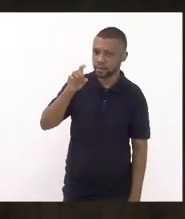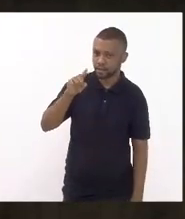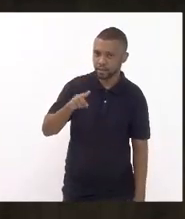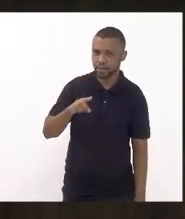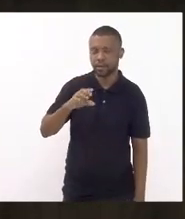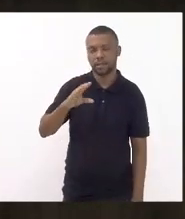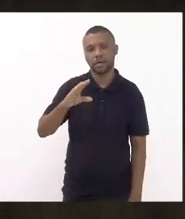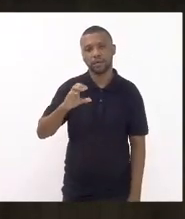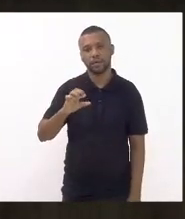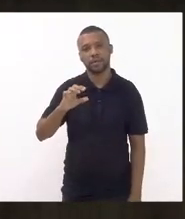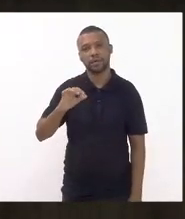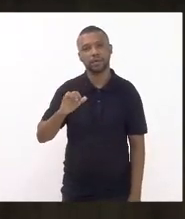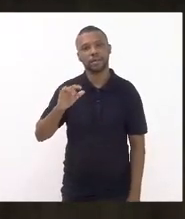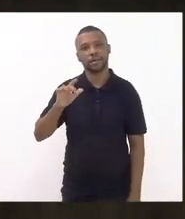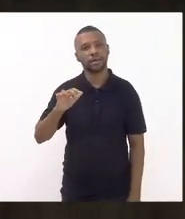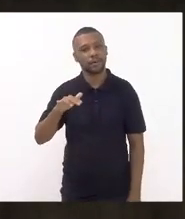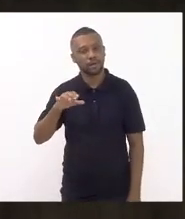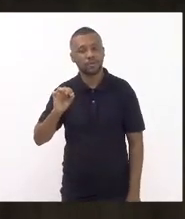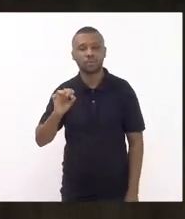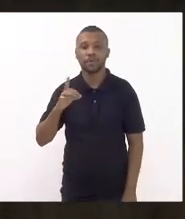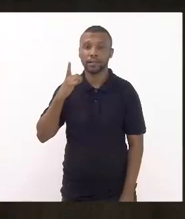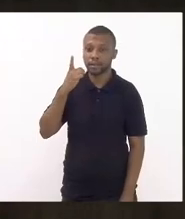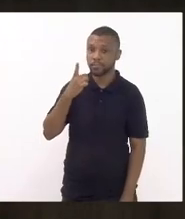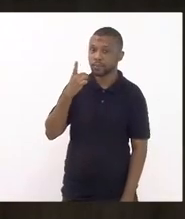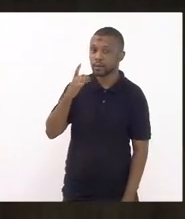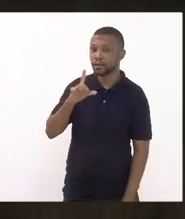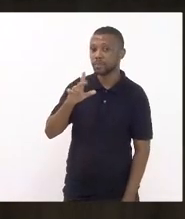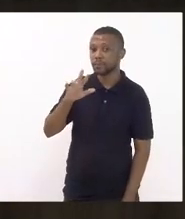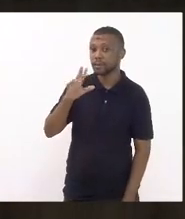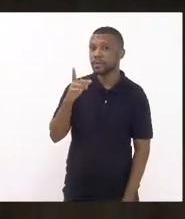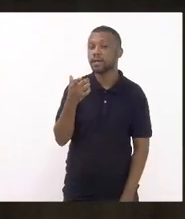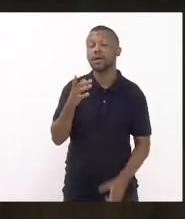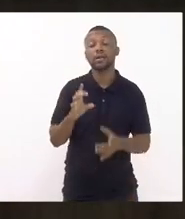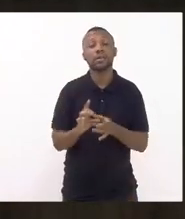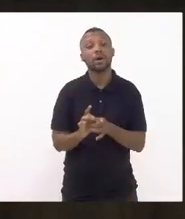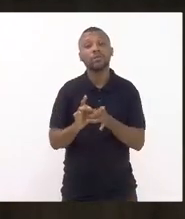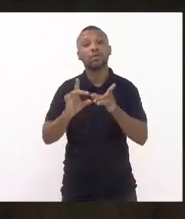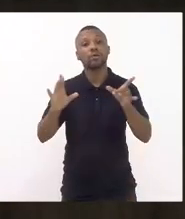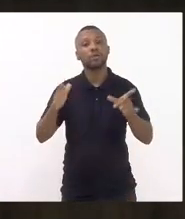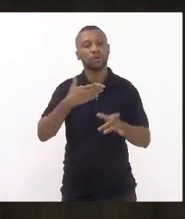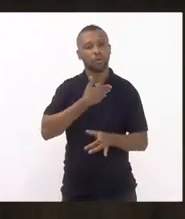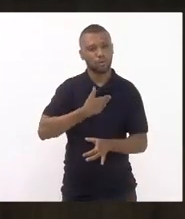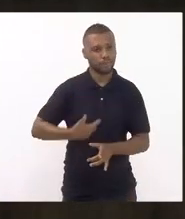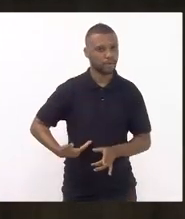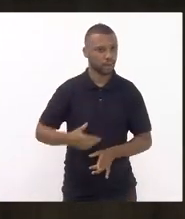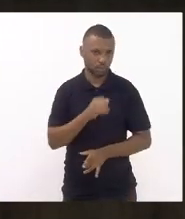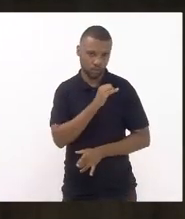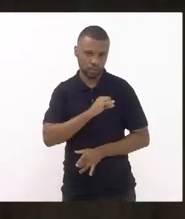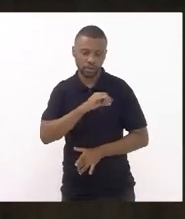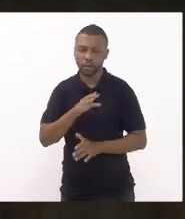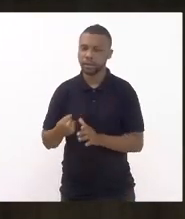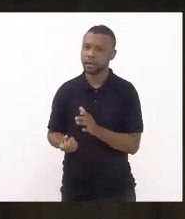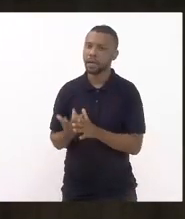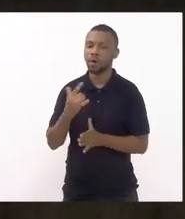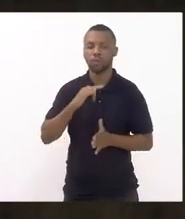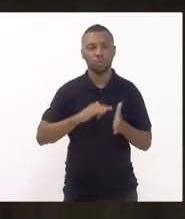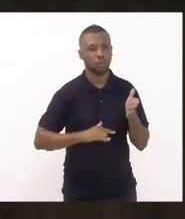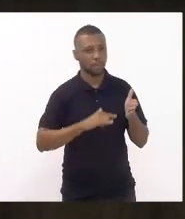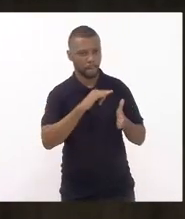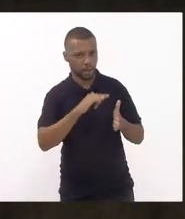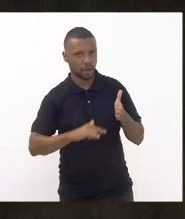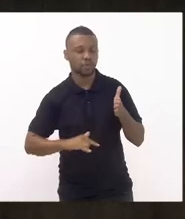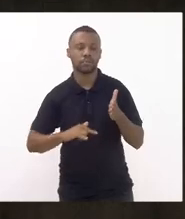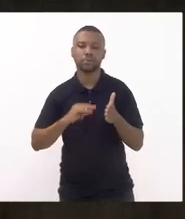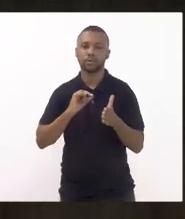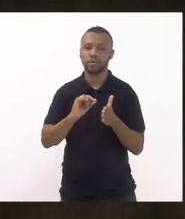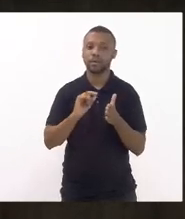Lucinha, que autoriza o Poder Executivo a instituir o documento de enquadramento